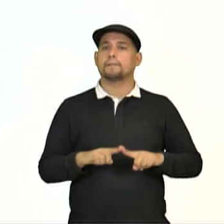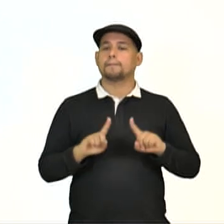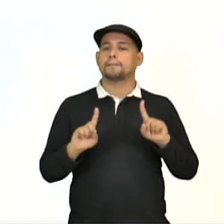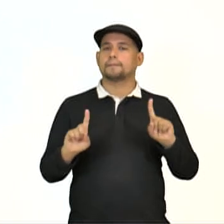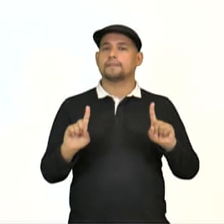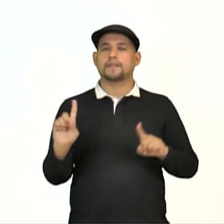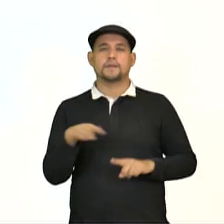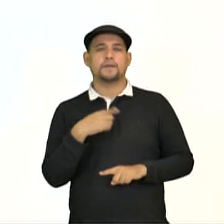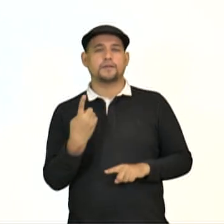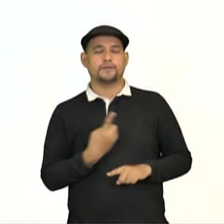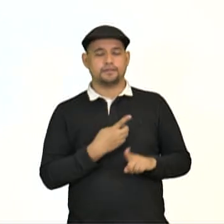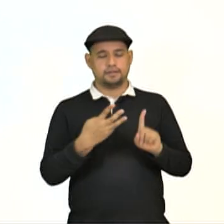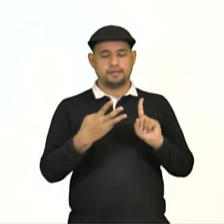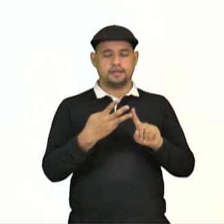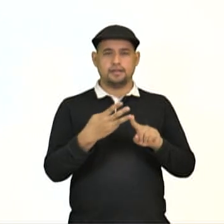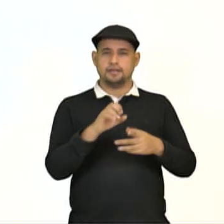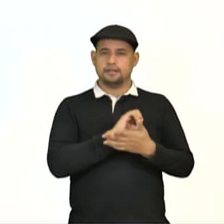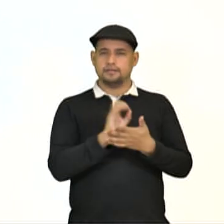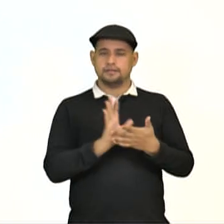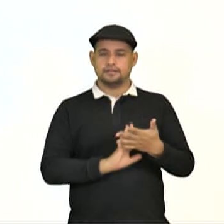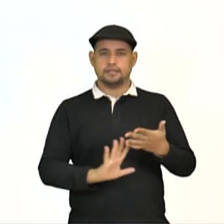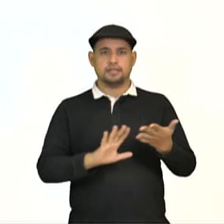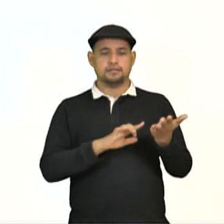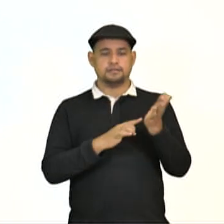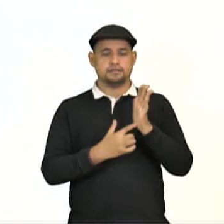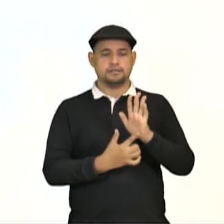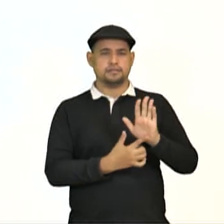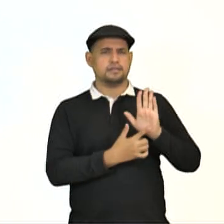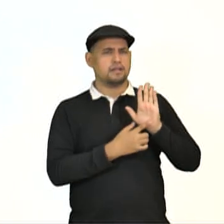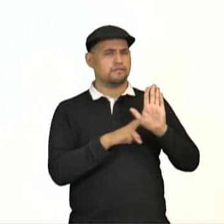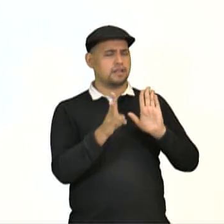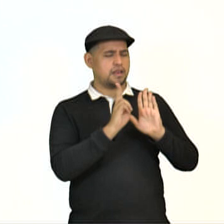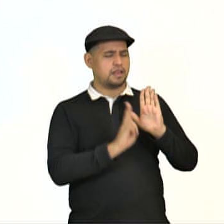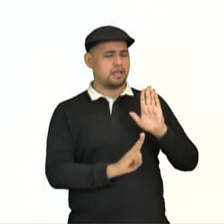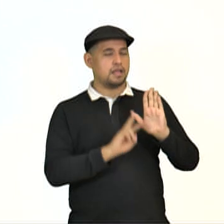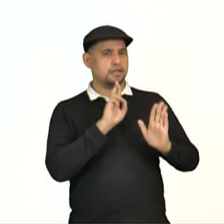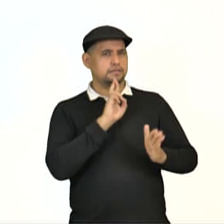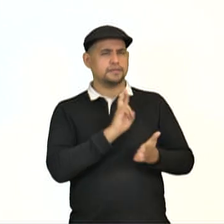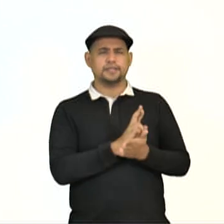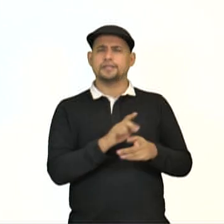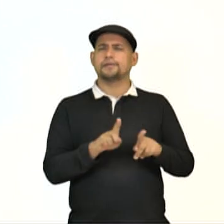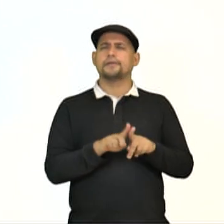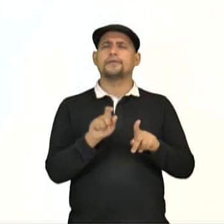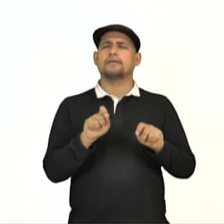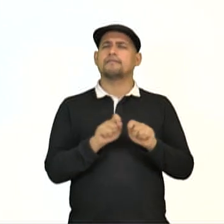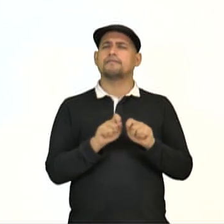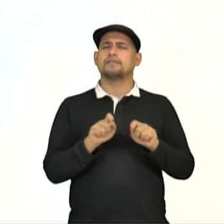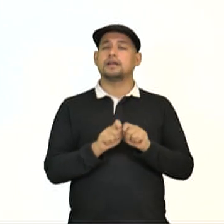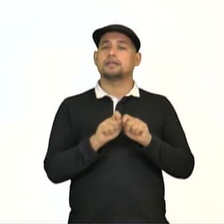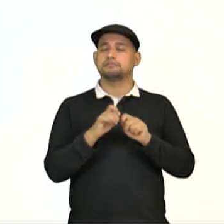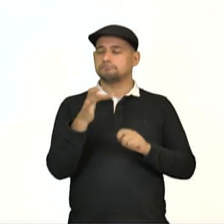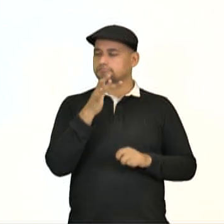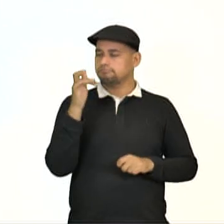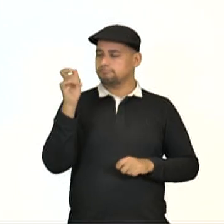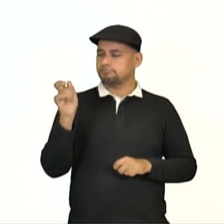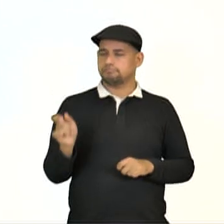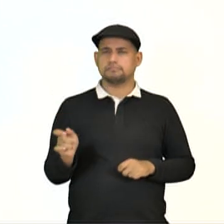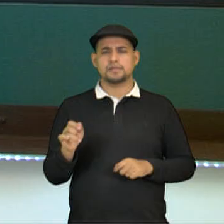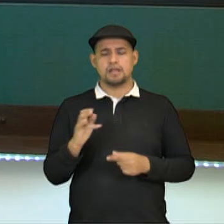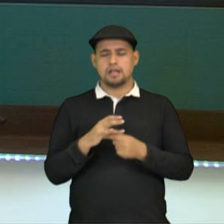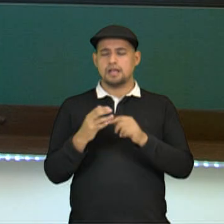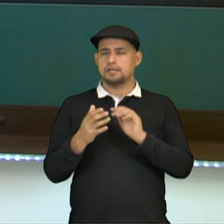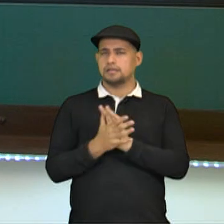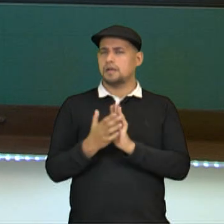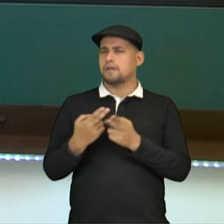E para nossa terceira atividade, eu vou deixar esse fragmento para vocês lerem e responderem. O que levou o personagem a se casar